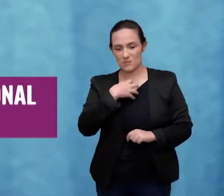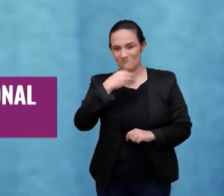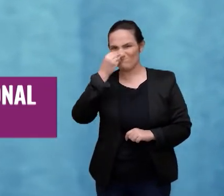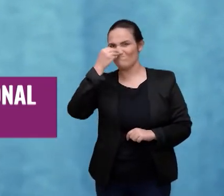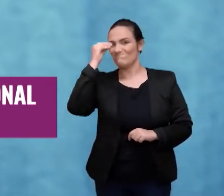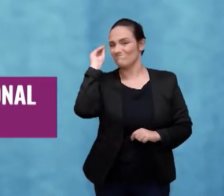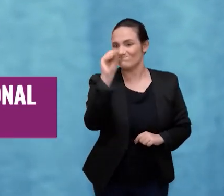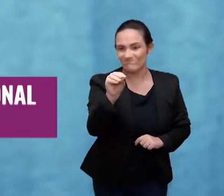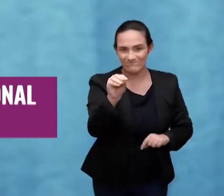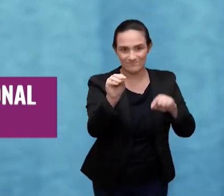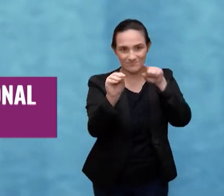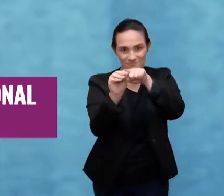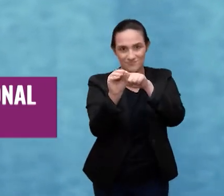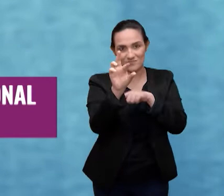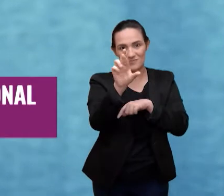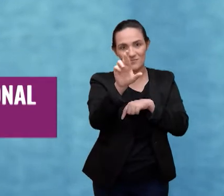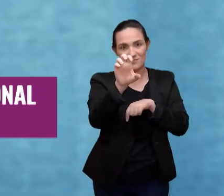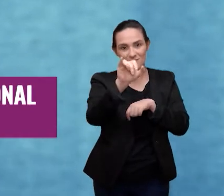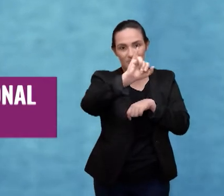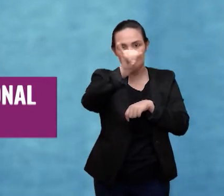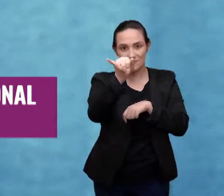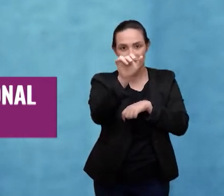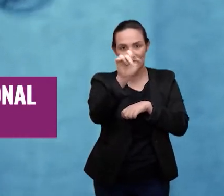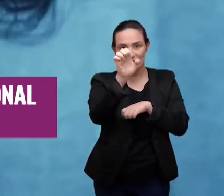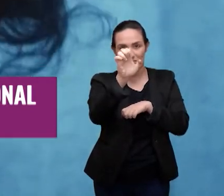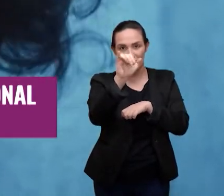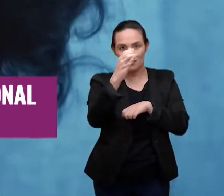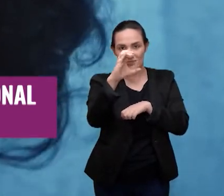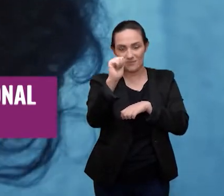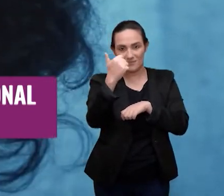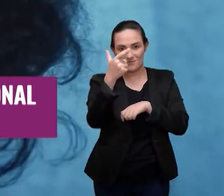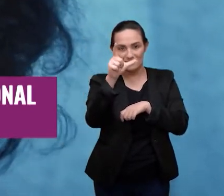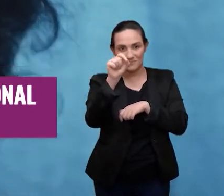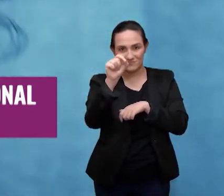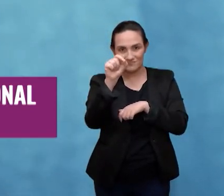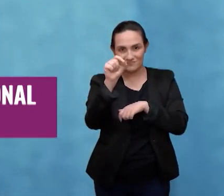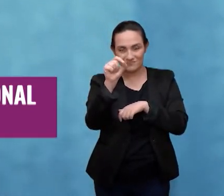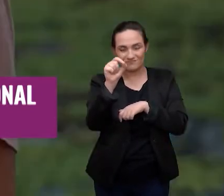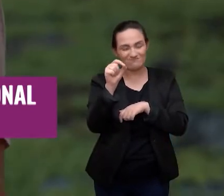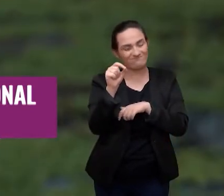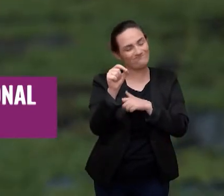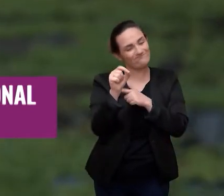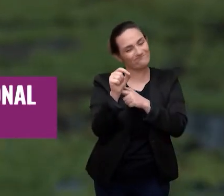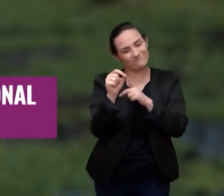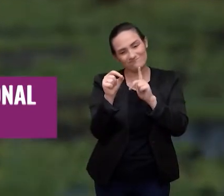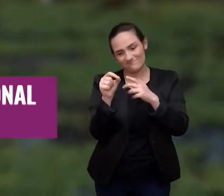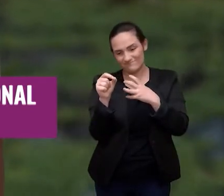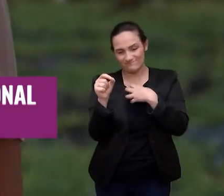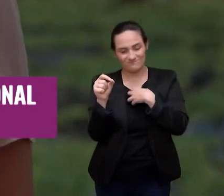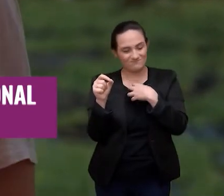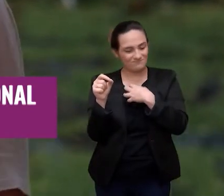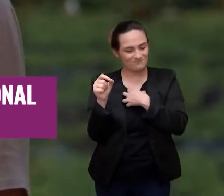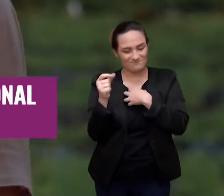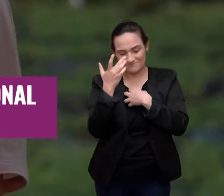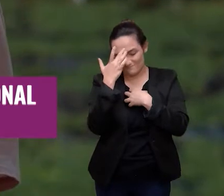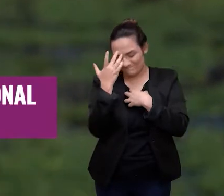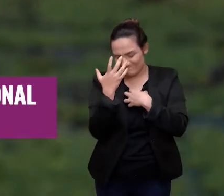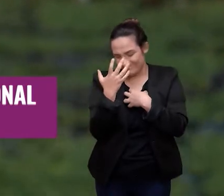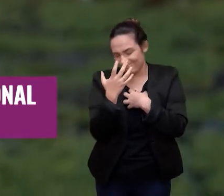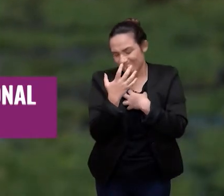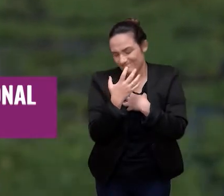Então, o grande problema é a pessoa se sentir rejeitada e ela se